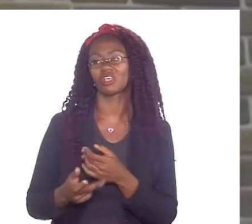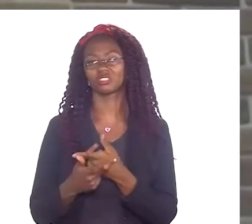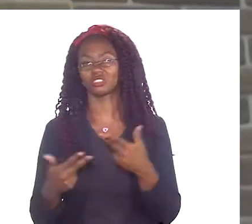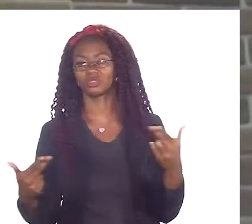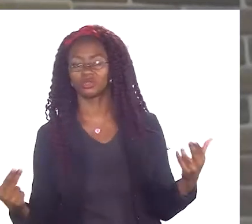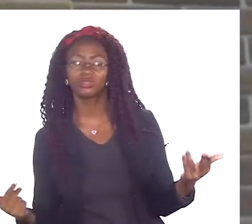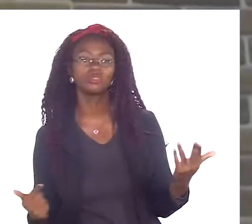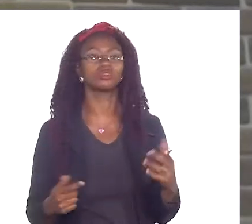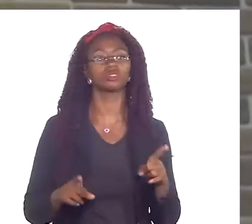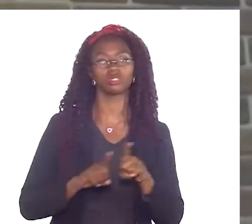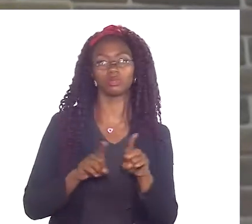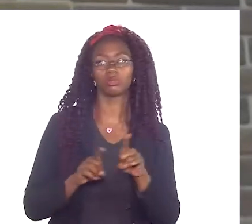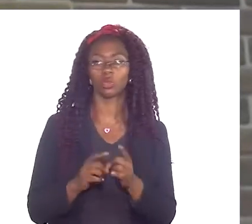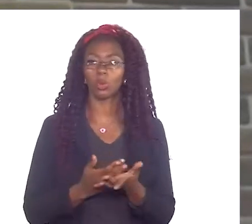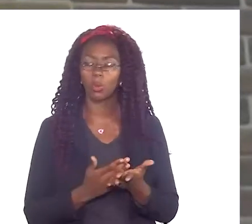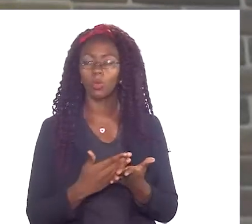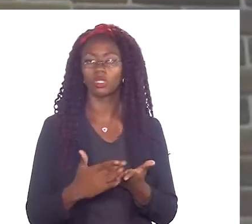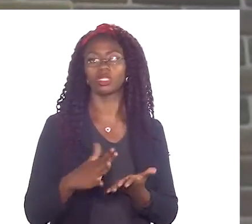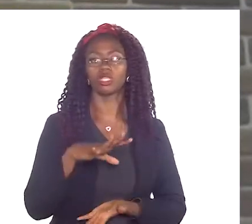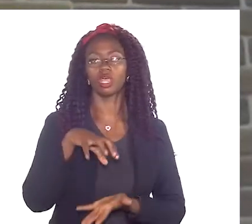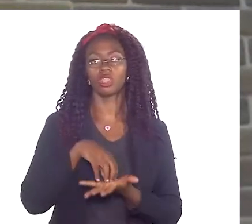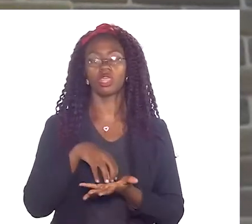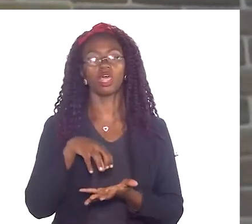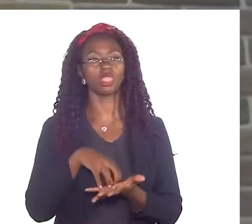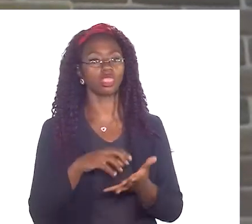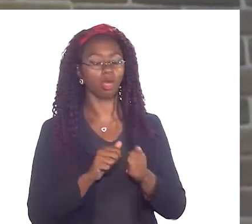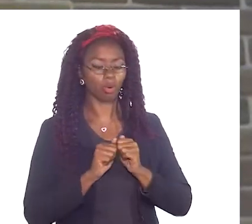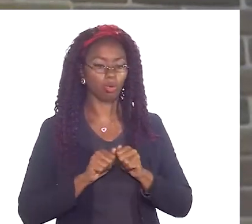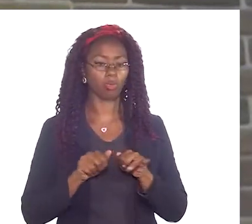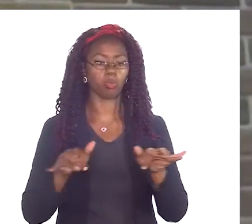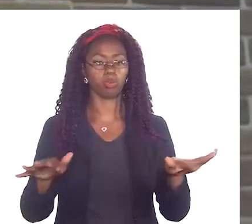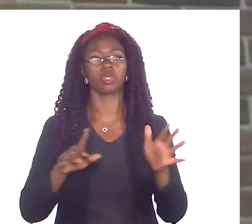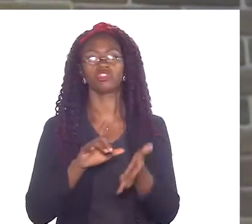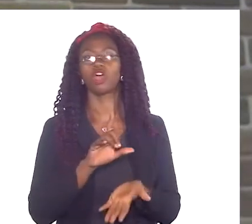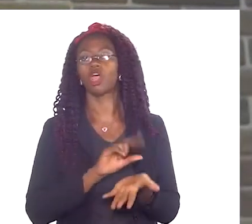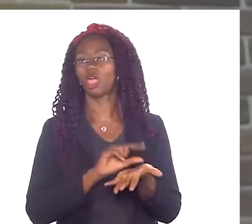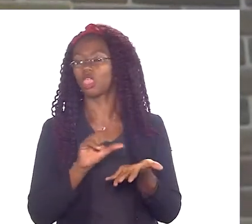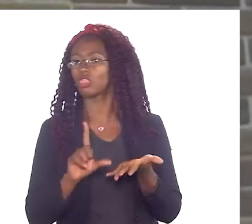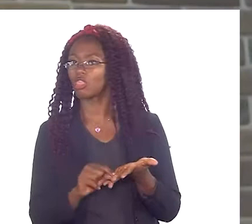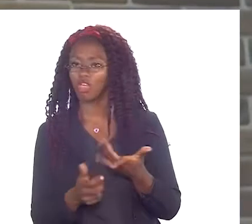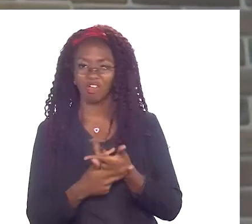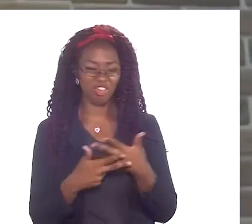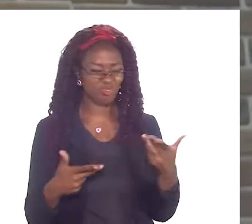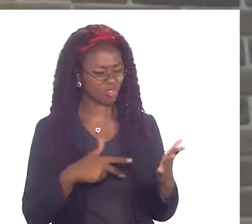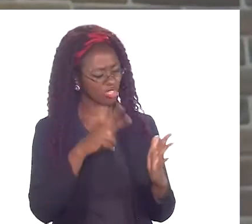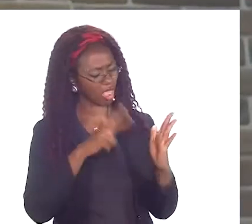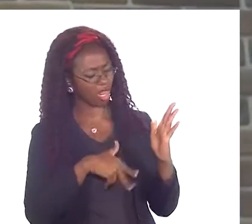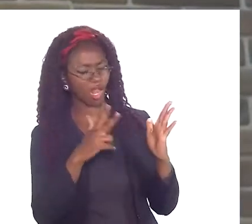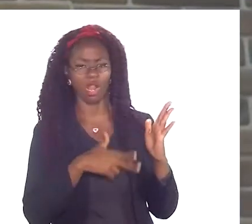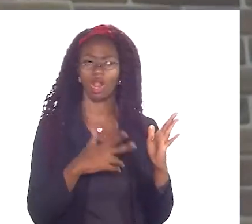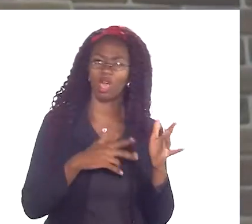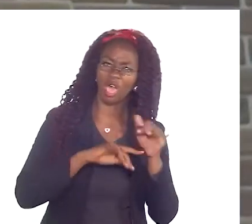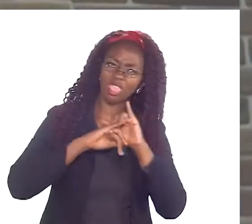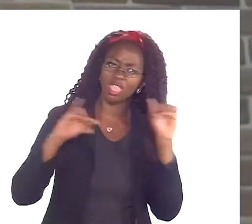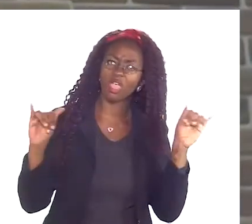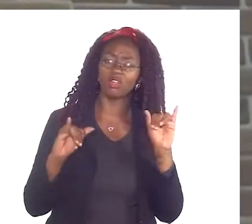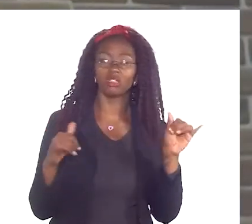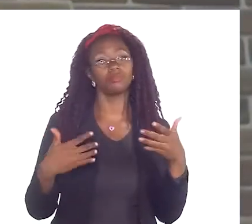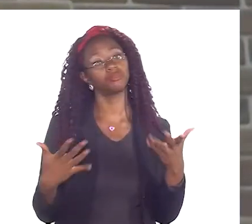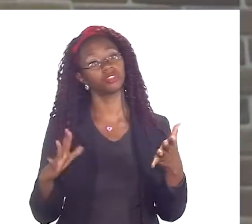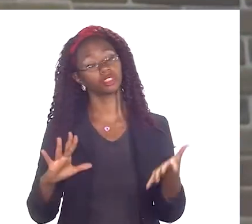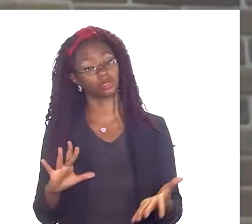projeto, o LinkedIn, que é a rede central, né, de onde você compartilha os seus artigos, aquilo que você está lendo. Então,